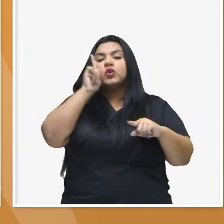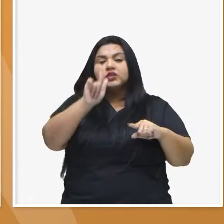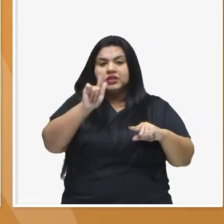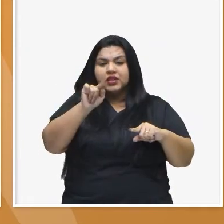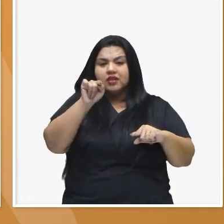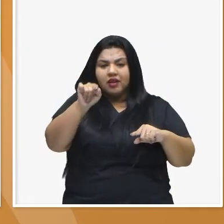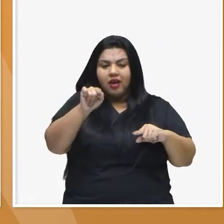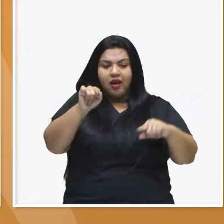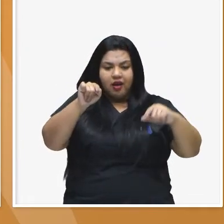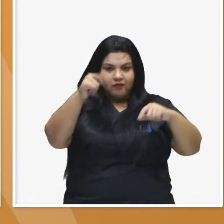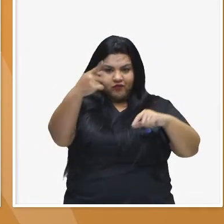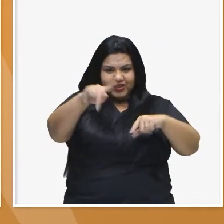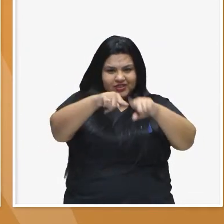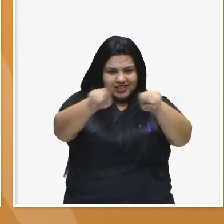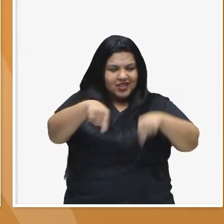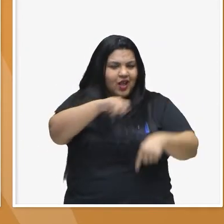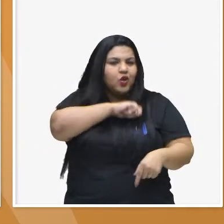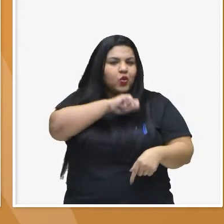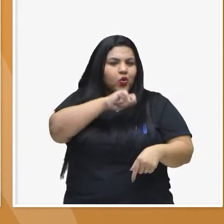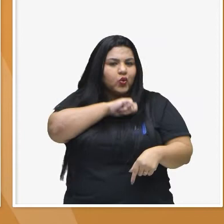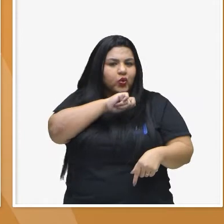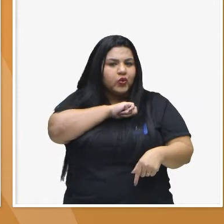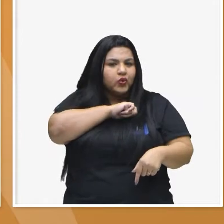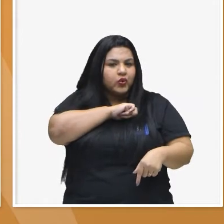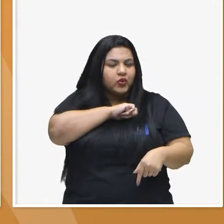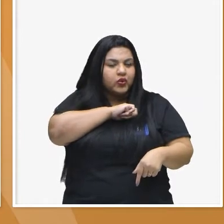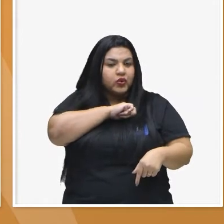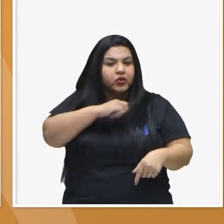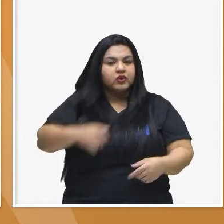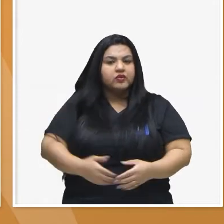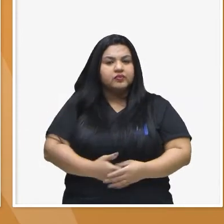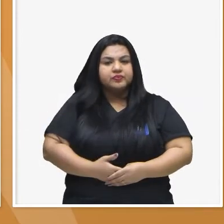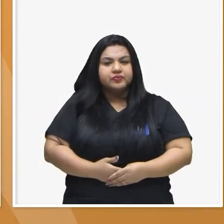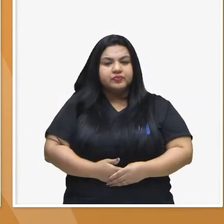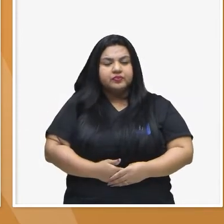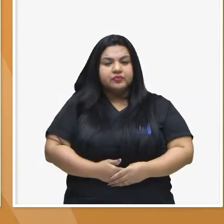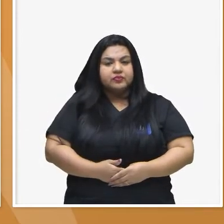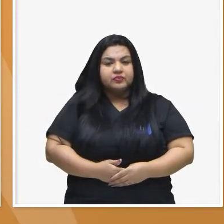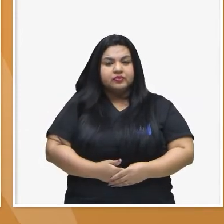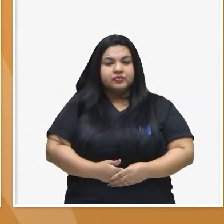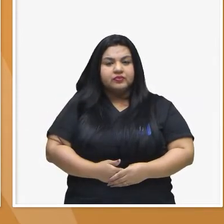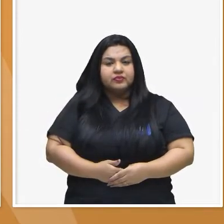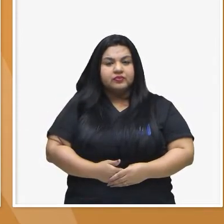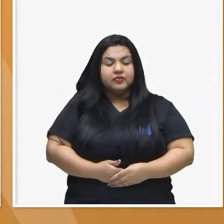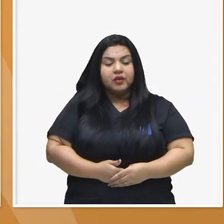na sala, vamos pegar aí na frente do professor, vamos tentar abrir a cabeça do professor, né?